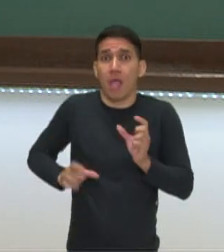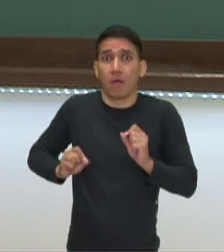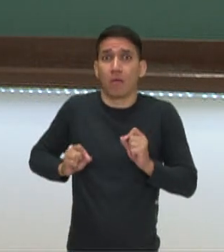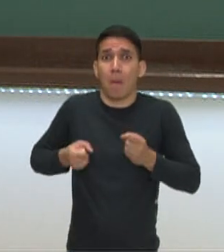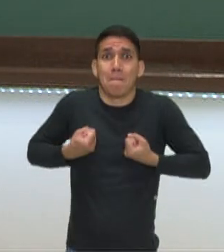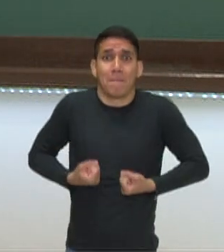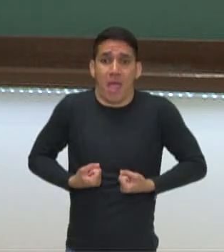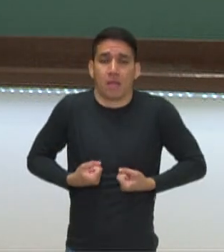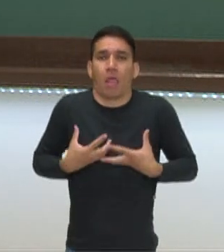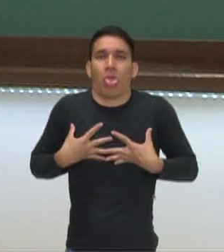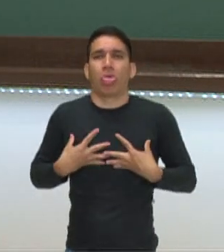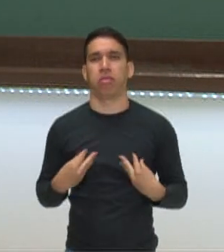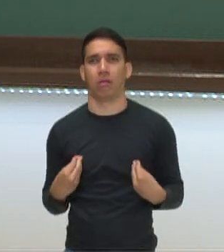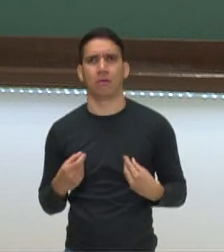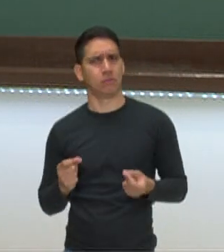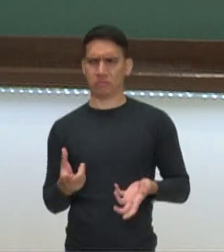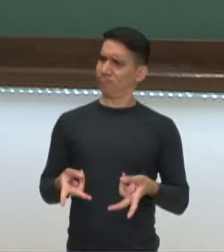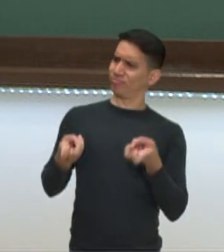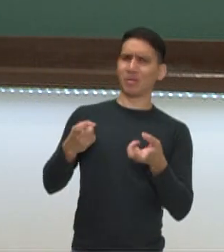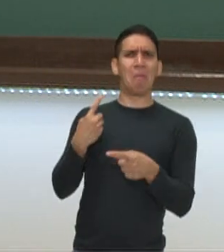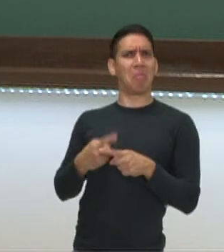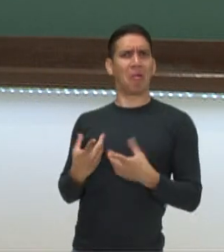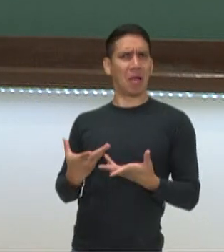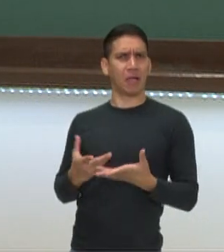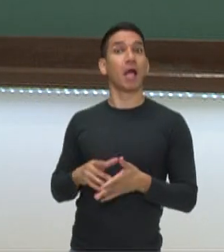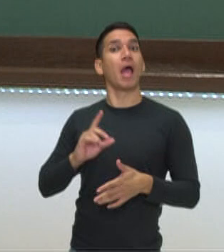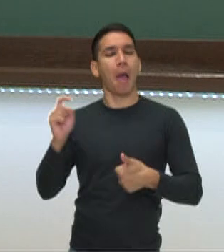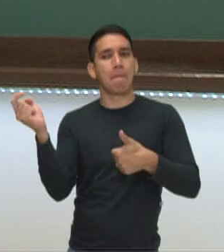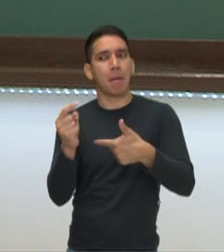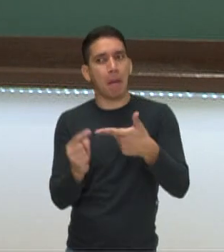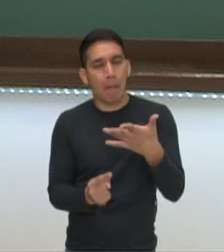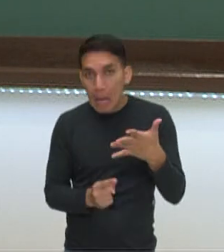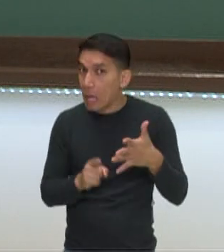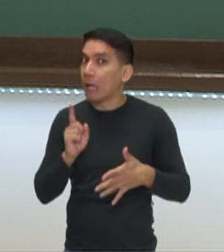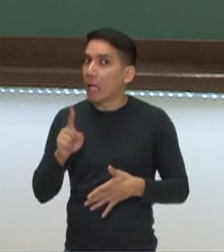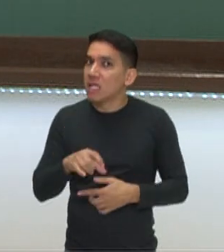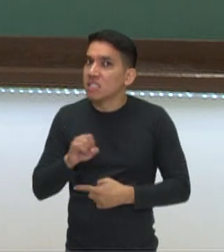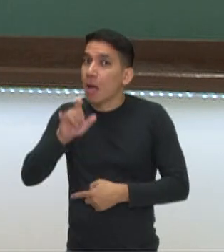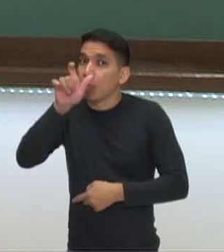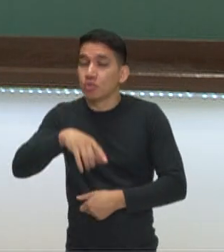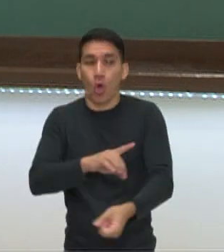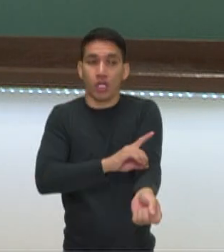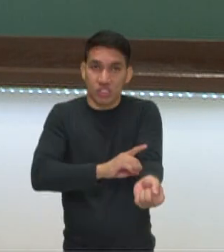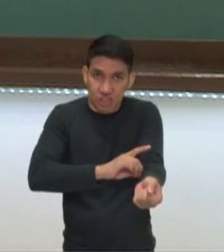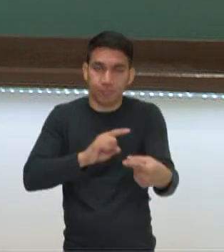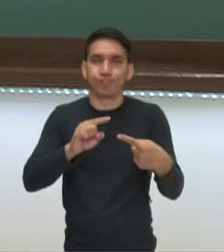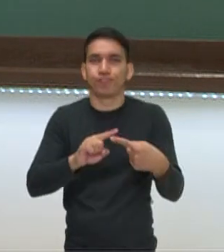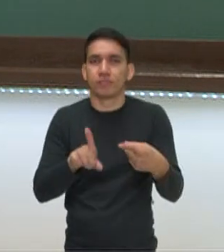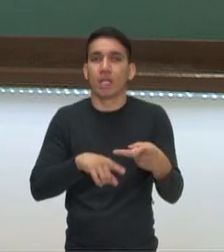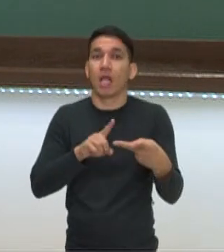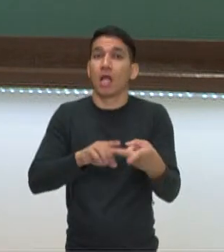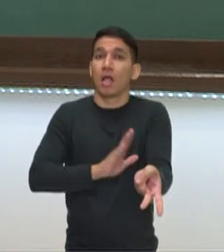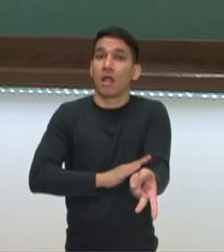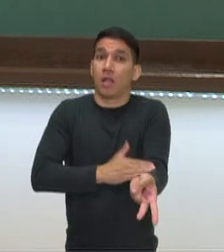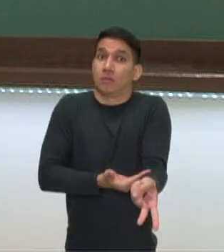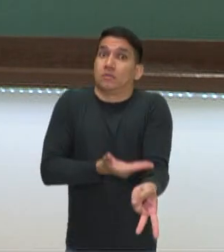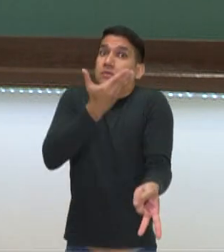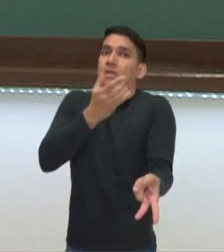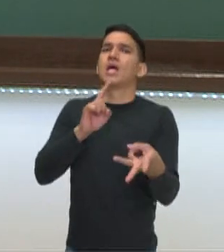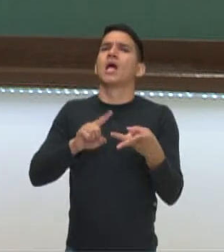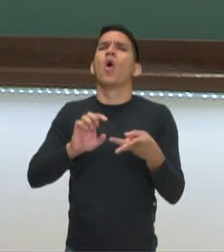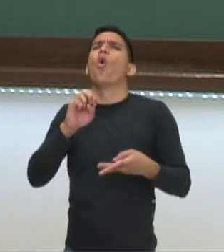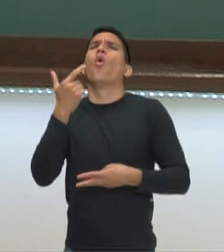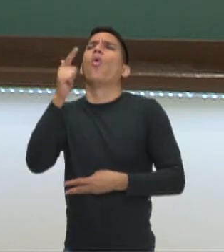aparente. Então, esses sinais, quando uma pessoa que já é diabética, já tem pressão alta, né, já tem algum problema de